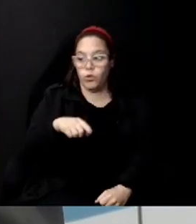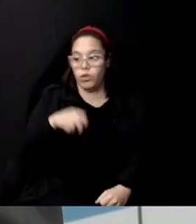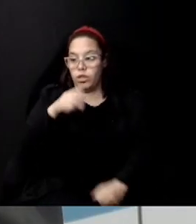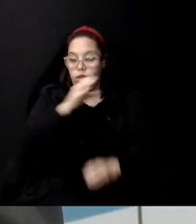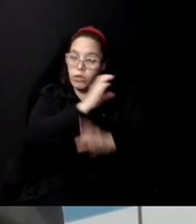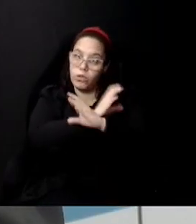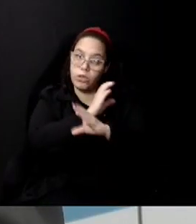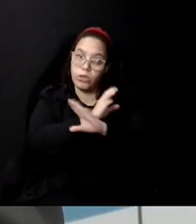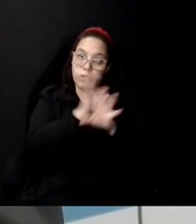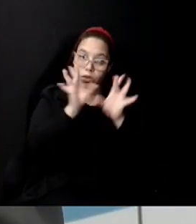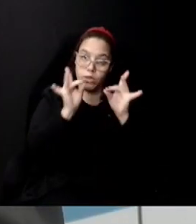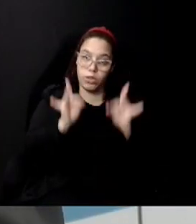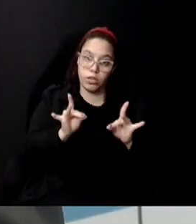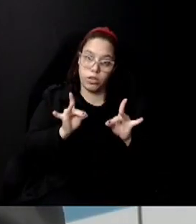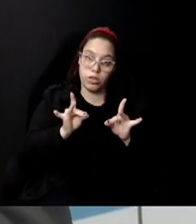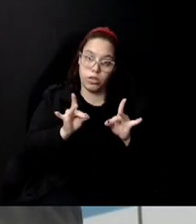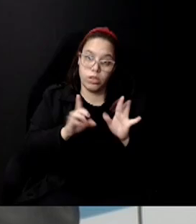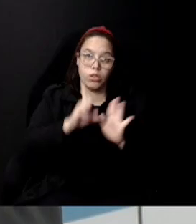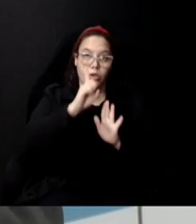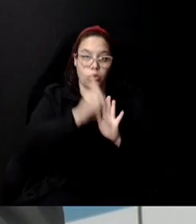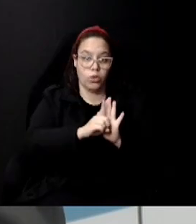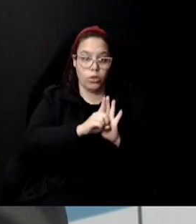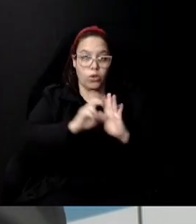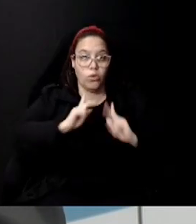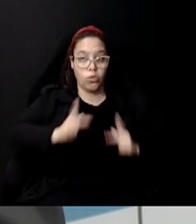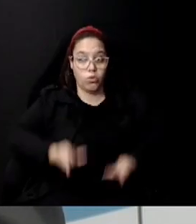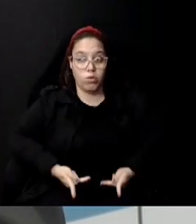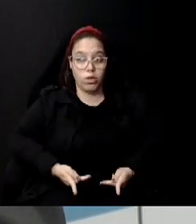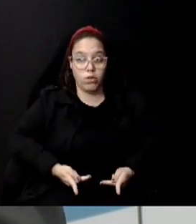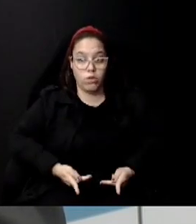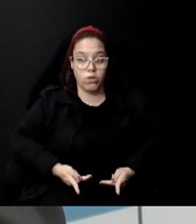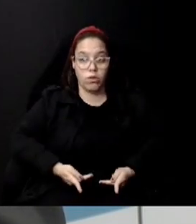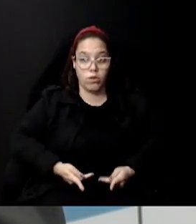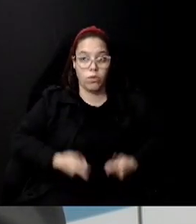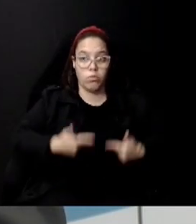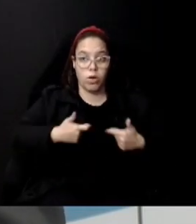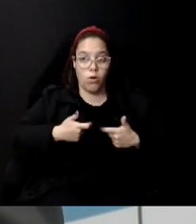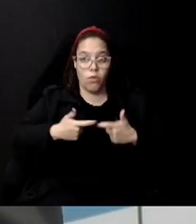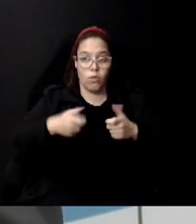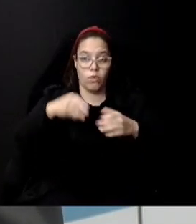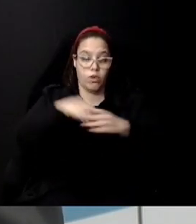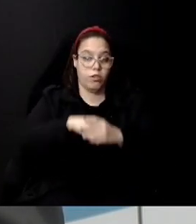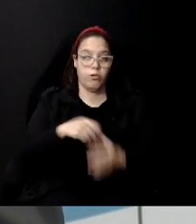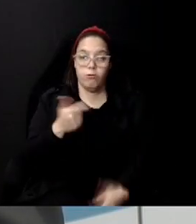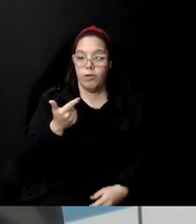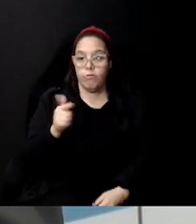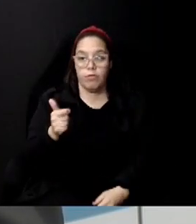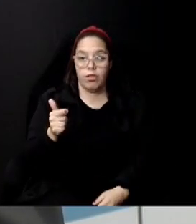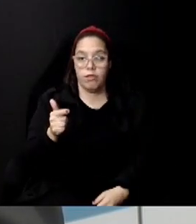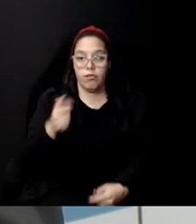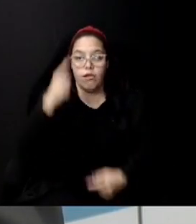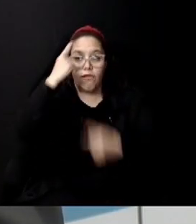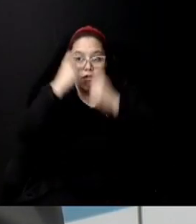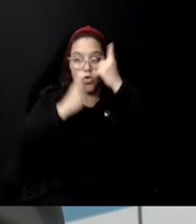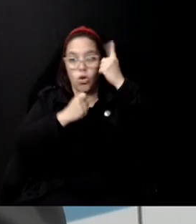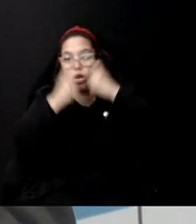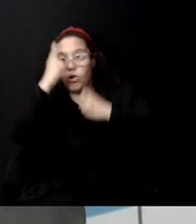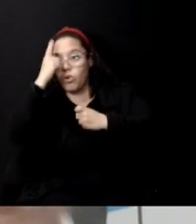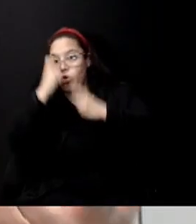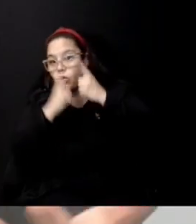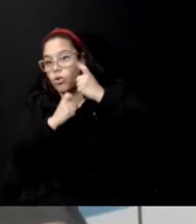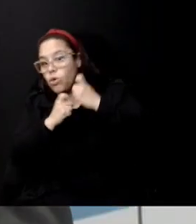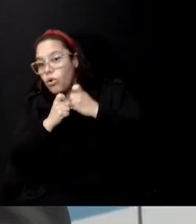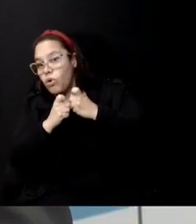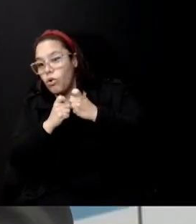a aplicação do direito internacional humanitário para conflitos internos, para que não haja violações